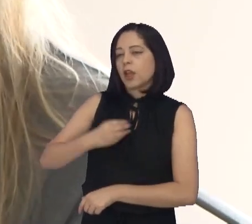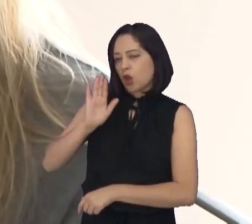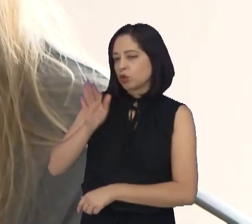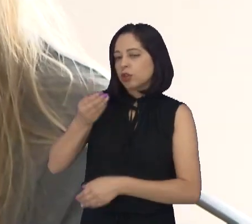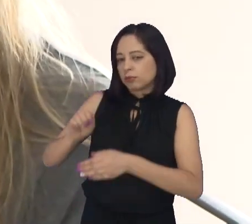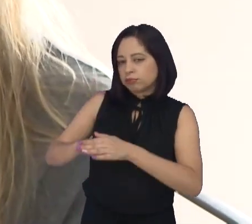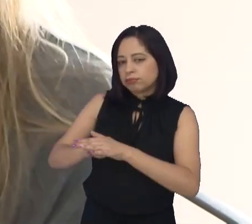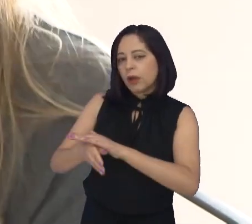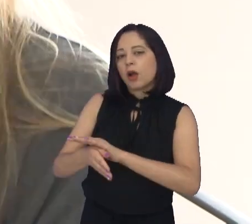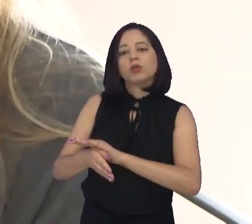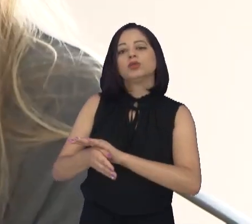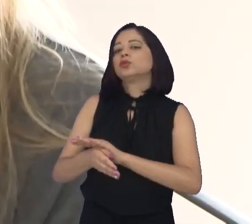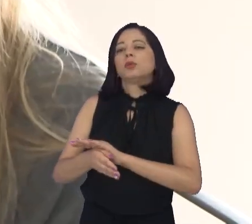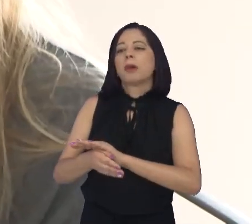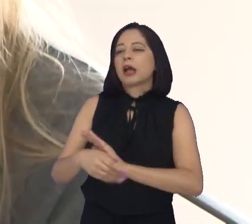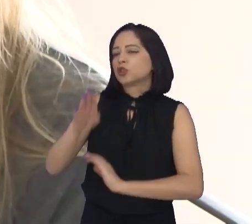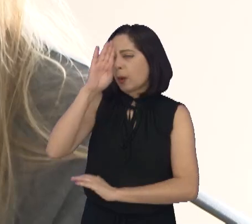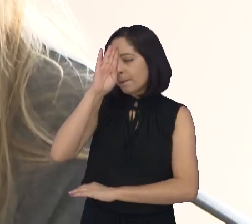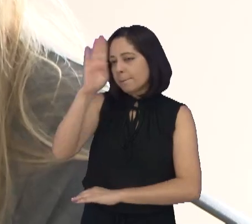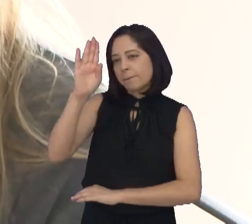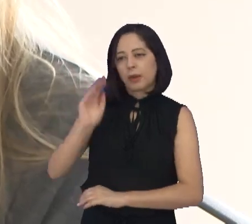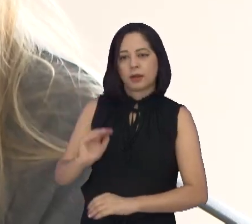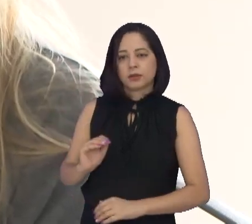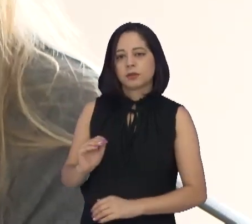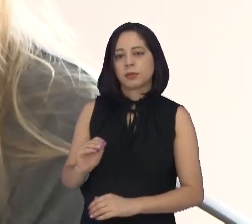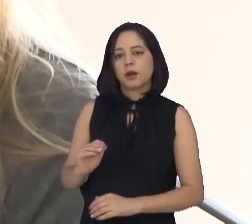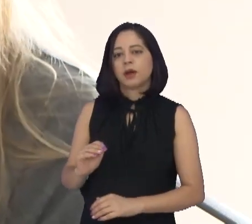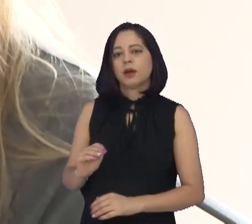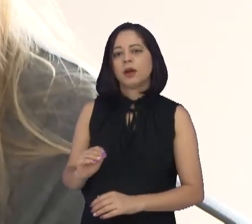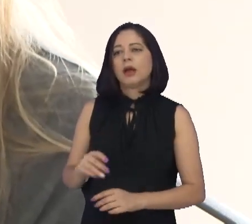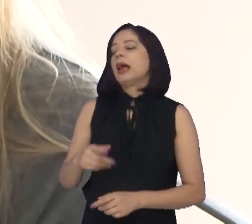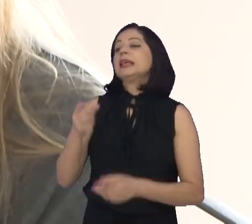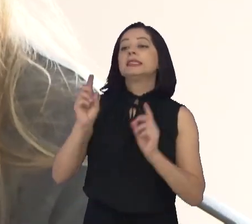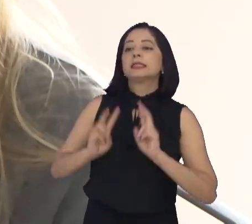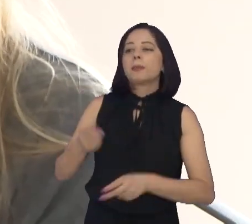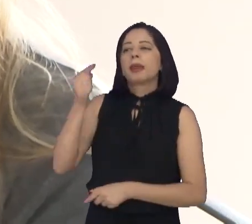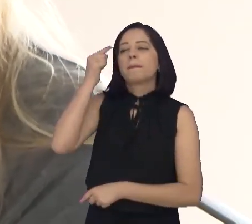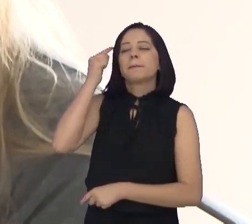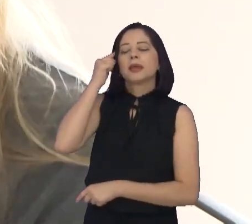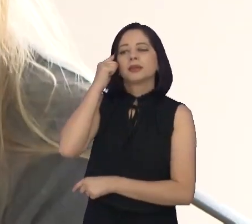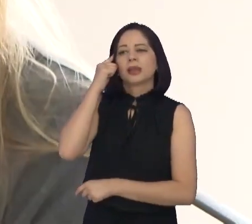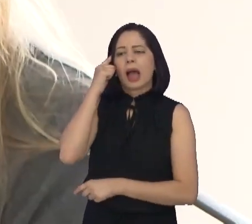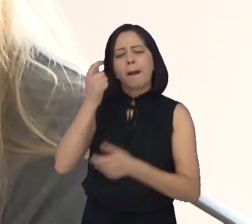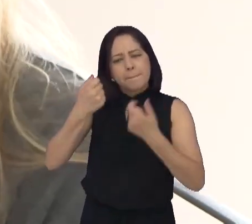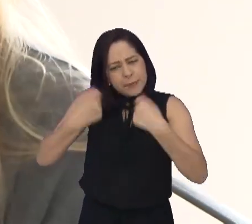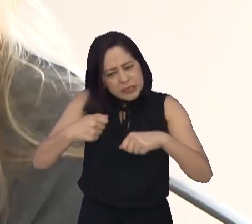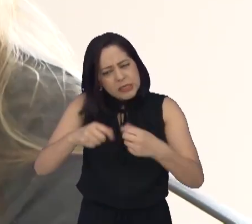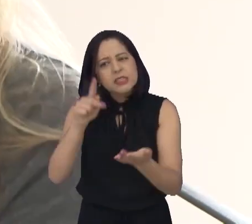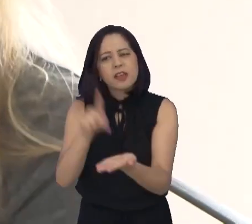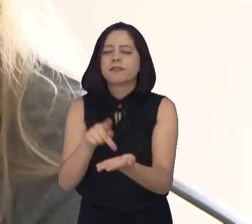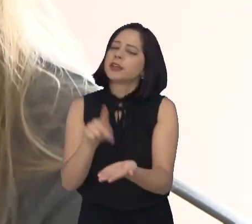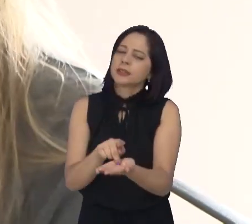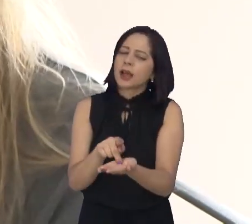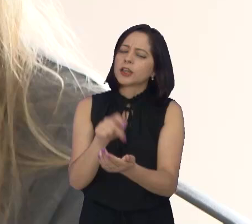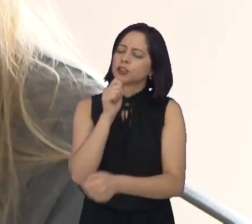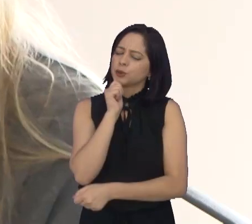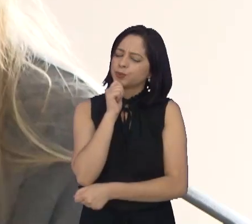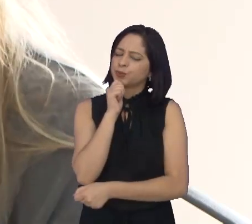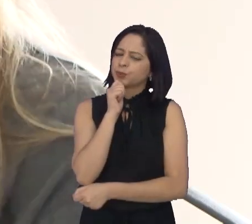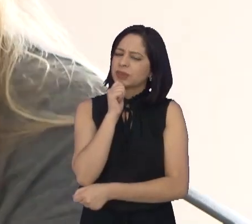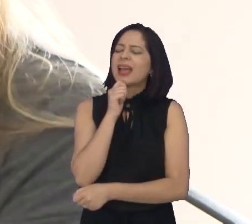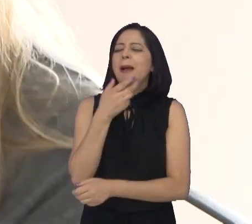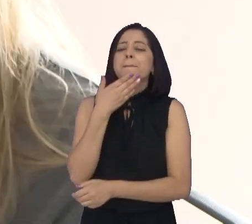isso hoje tá no automático, é isso. Precisa mesmo? Espera até amanhã. Ou espera a semana que